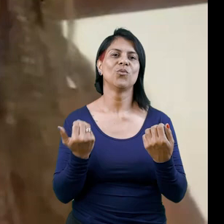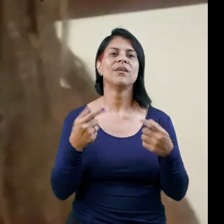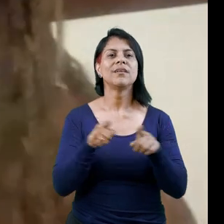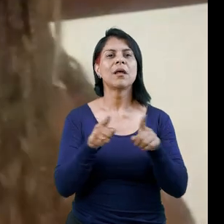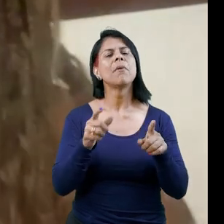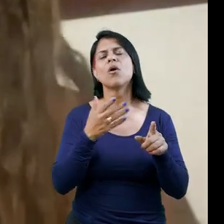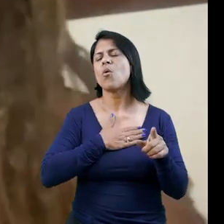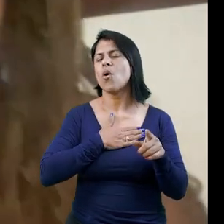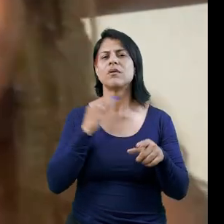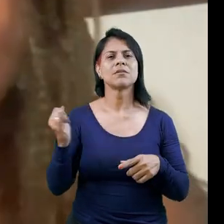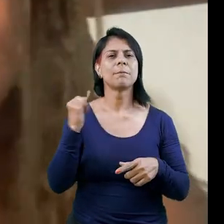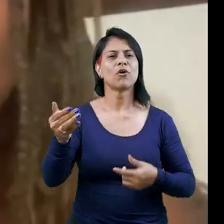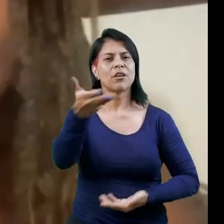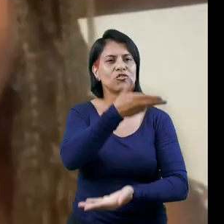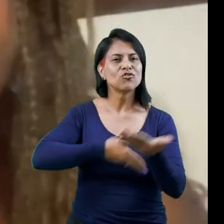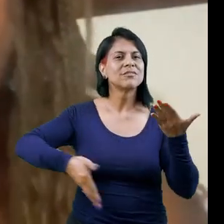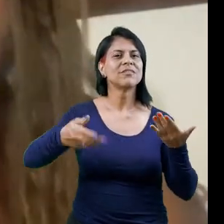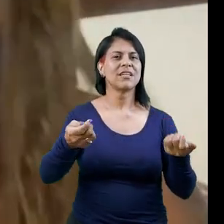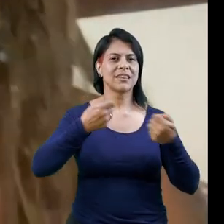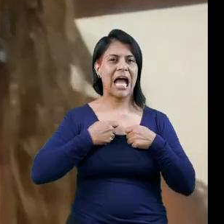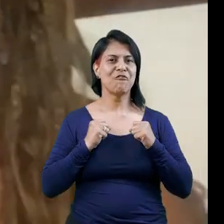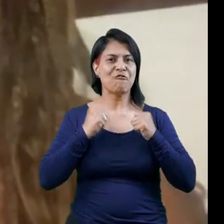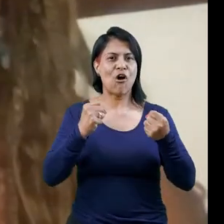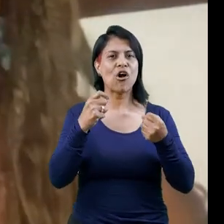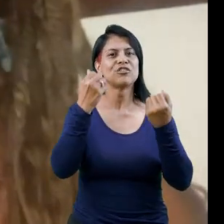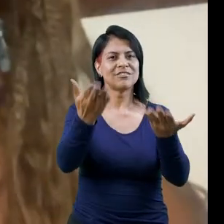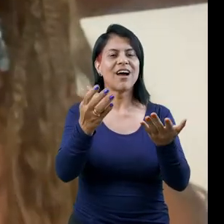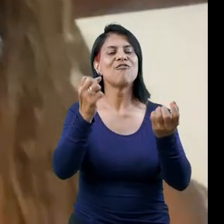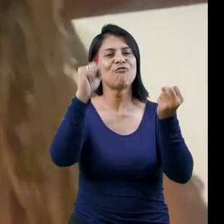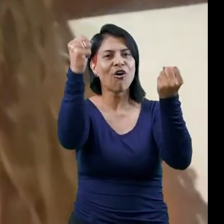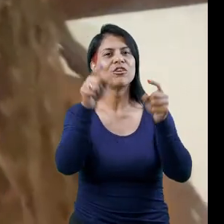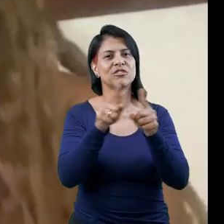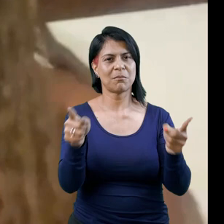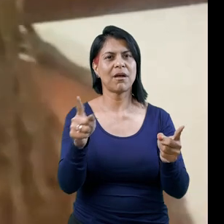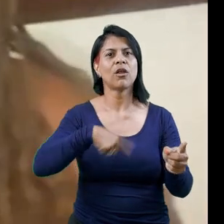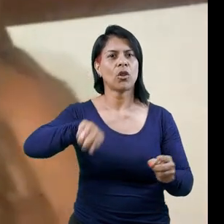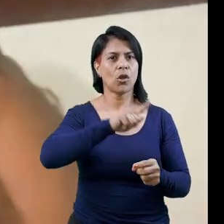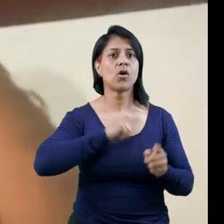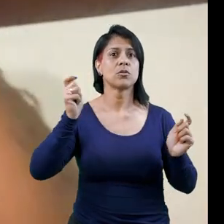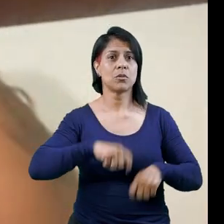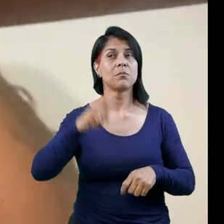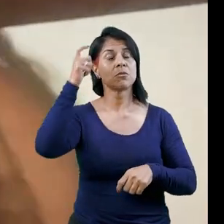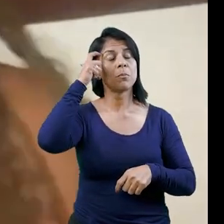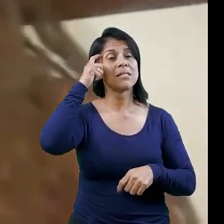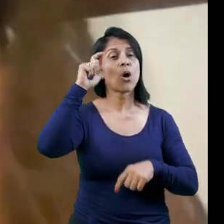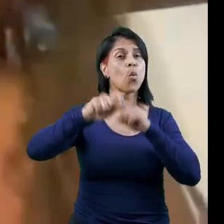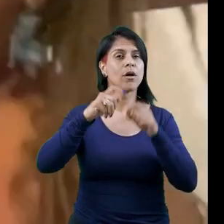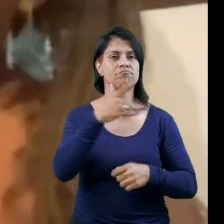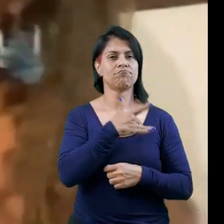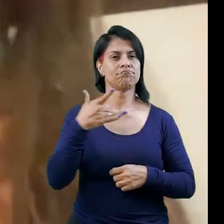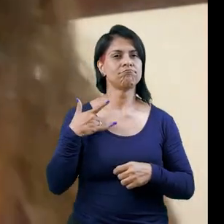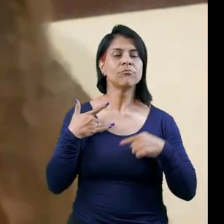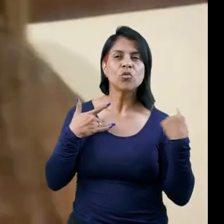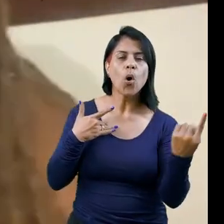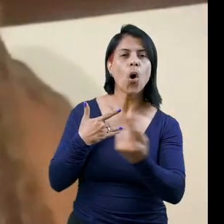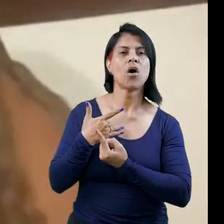trocar essas ideias, a gente se fortalecer, de fato, a gente... Pensar na nossa saúde, eu acho que